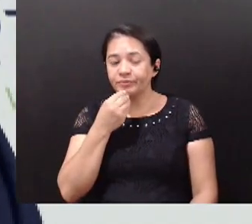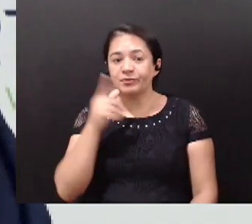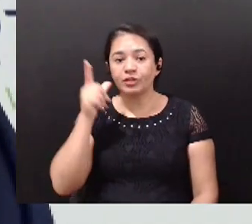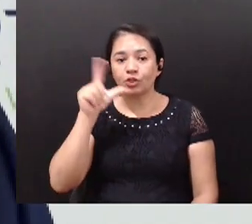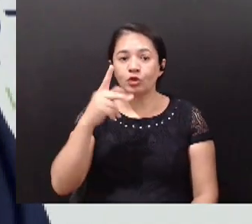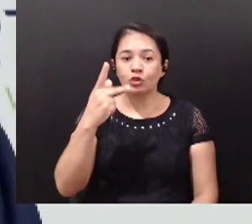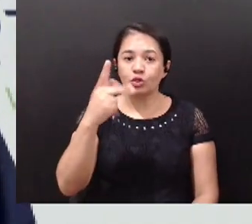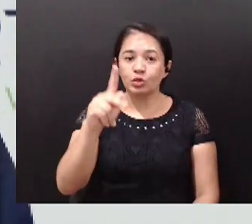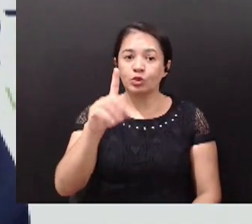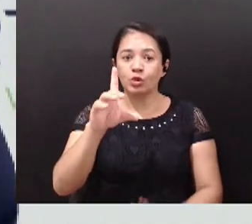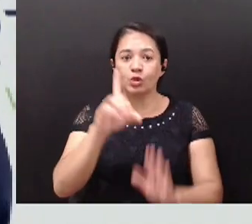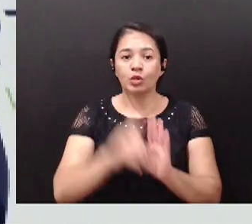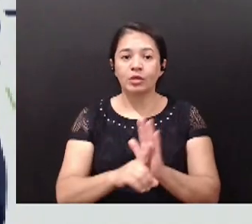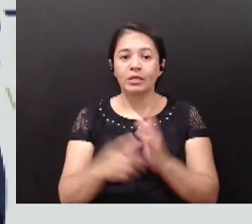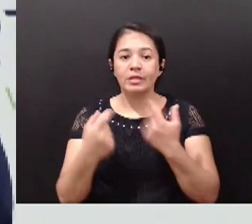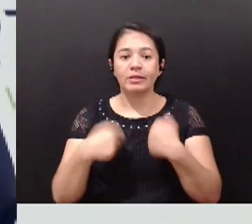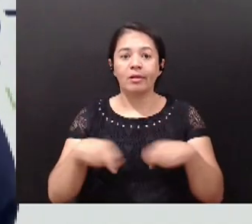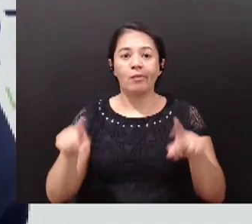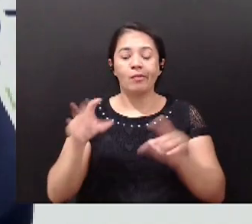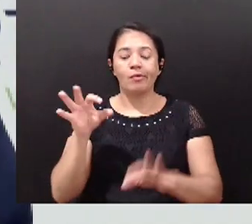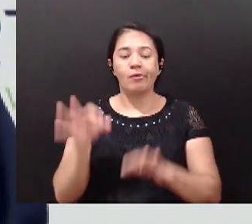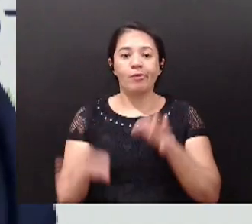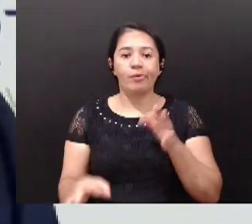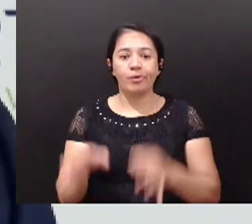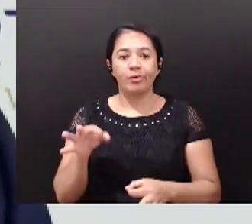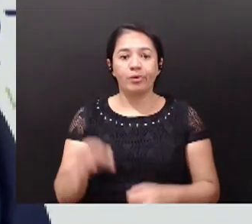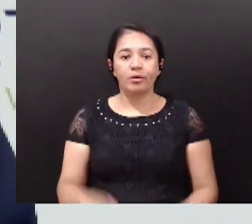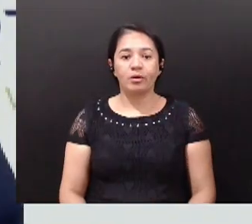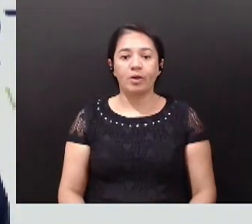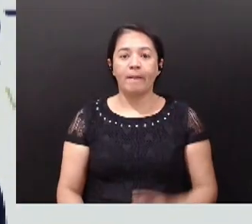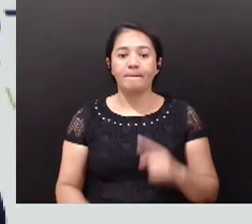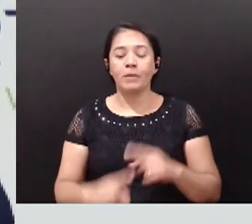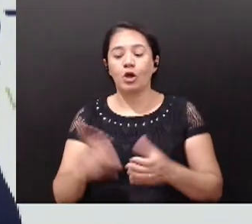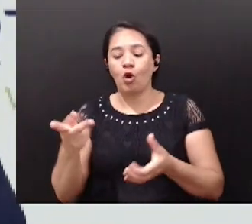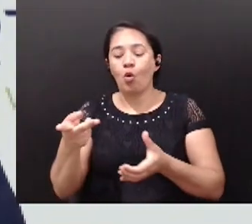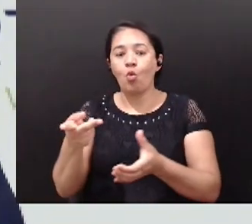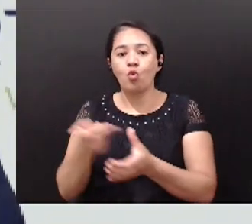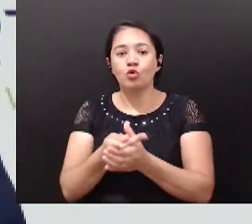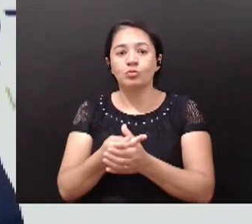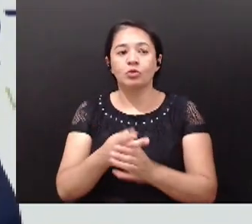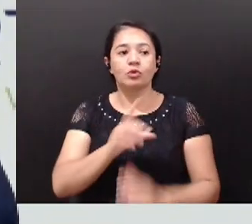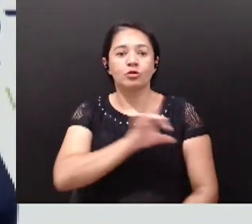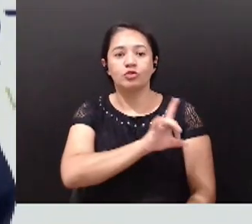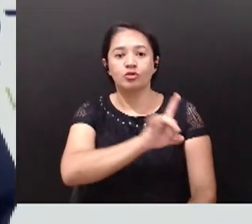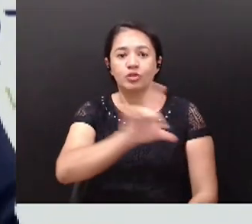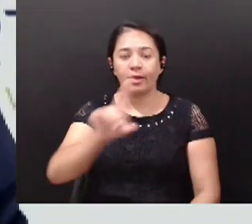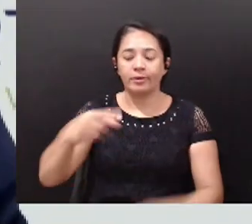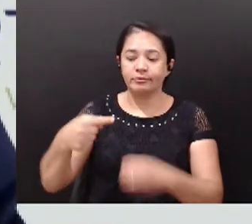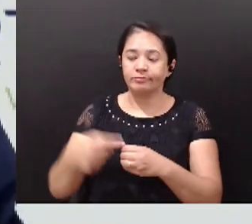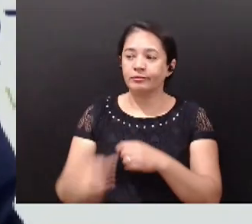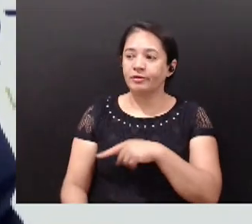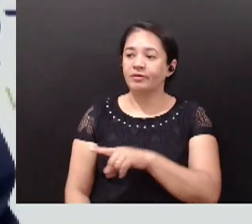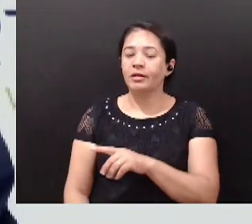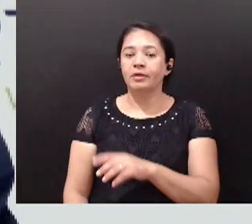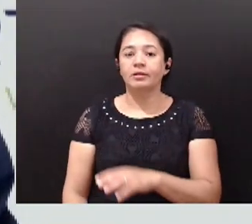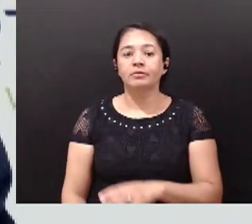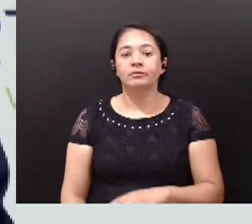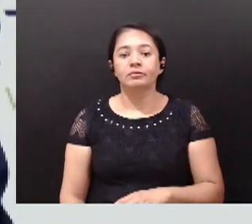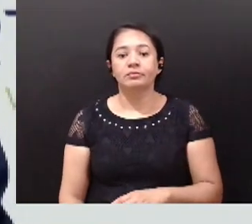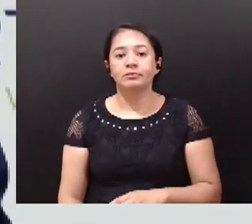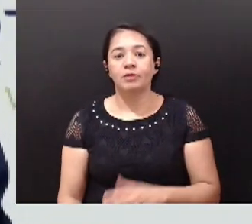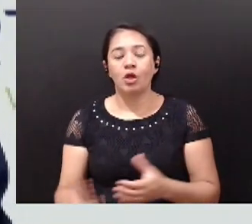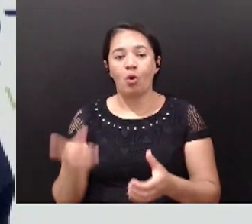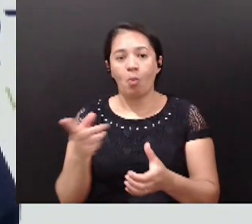ter que entrar na justiça. Os PROCONs das cidades, por exemplo, você vai lá, abre o chamado e o próprio PROCON